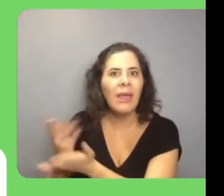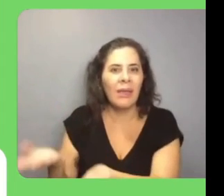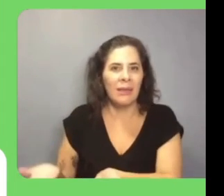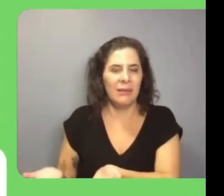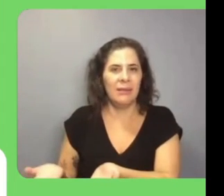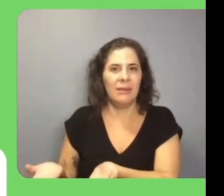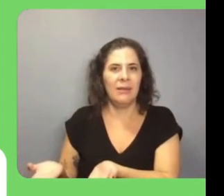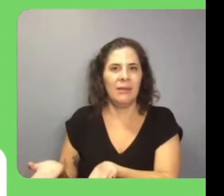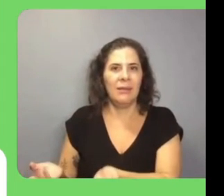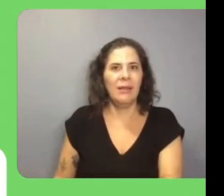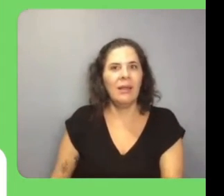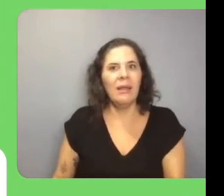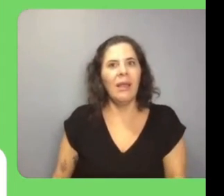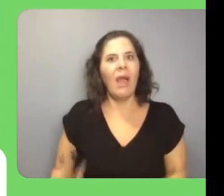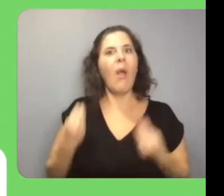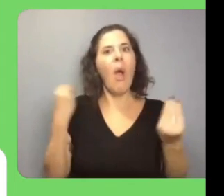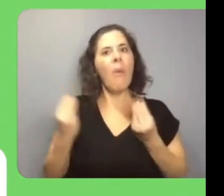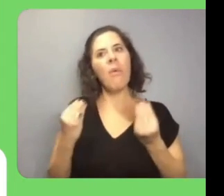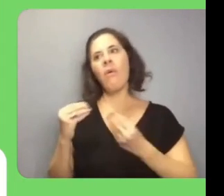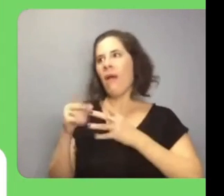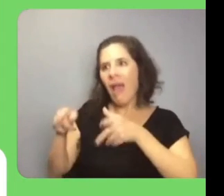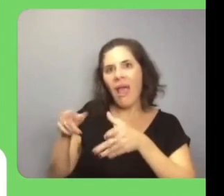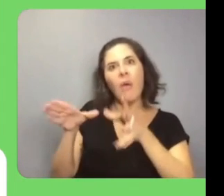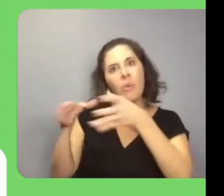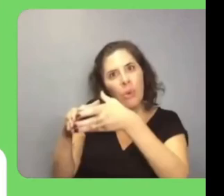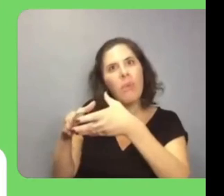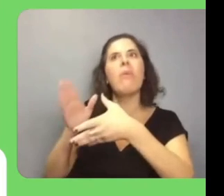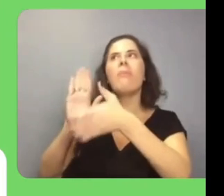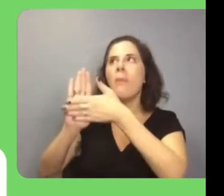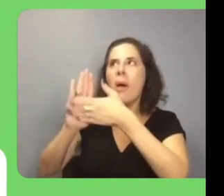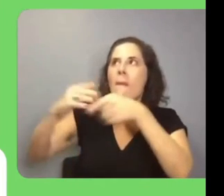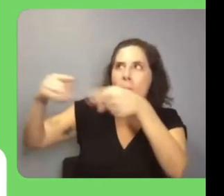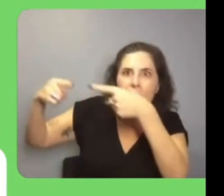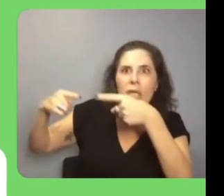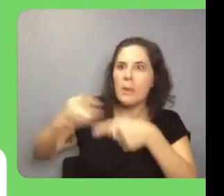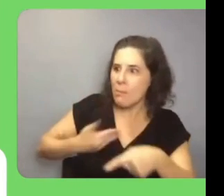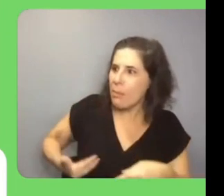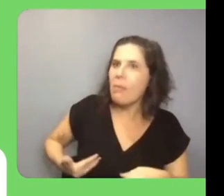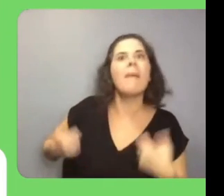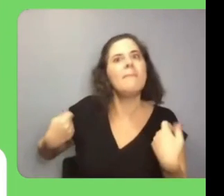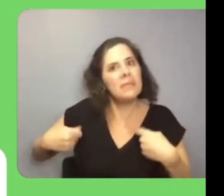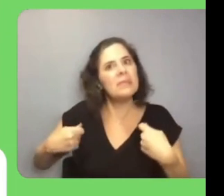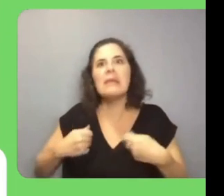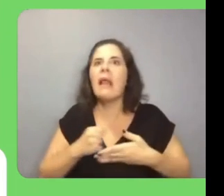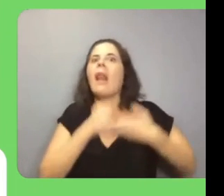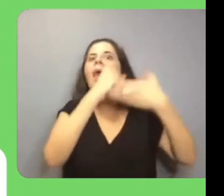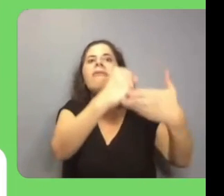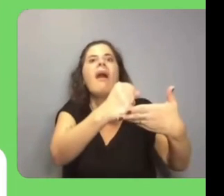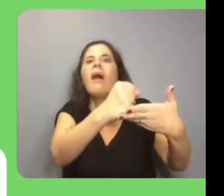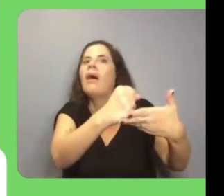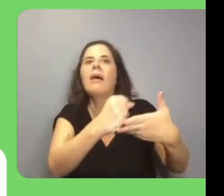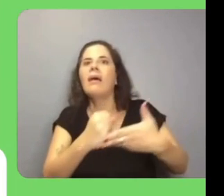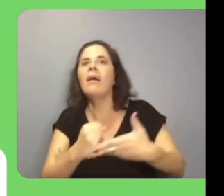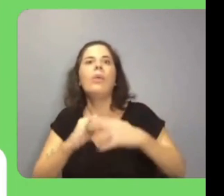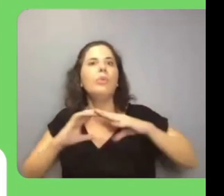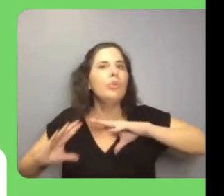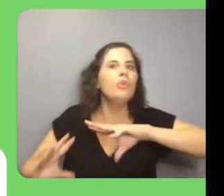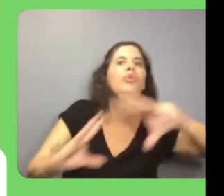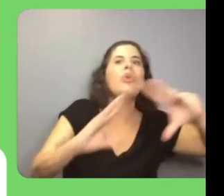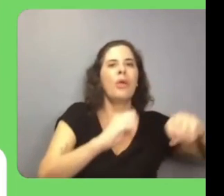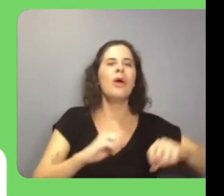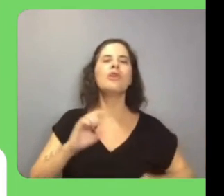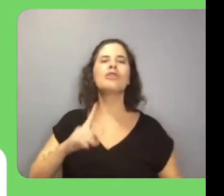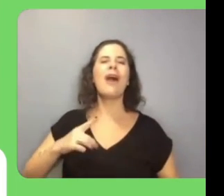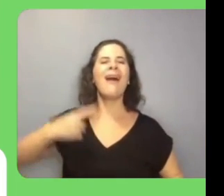chegar para as pessoas da base. Né? E isso, exato. As dificuldades que você vem sofrendo, assim, é